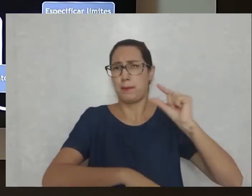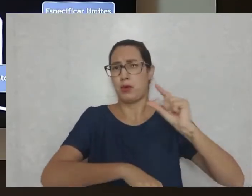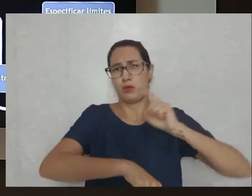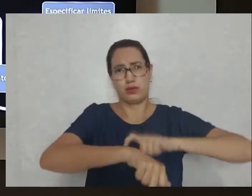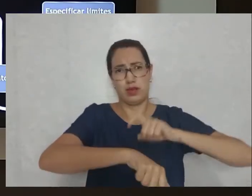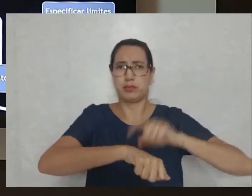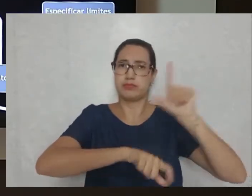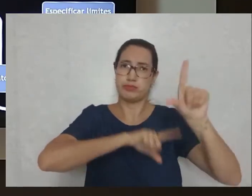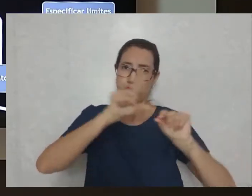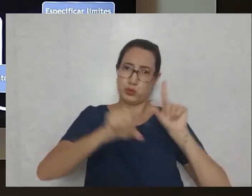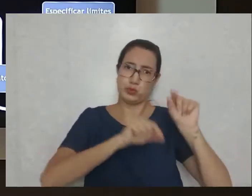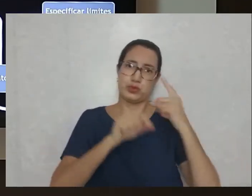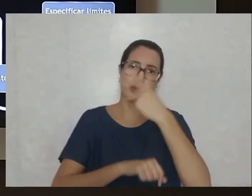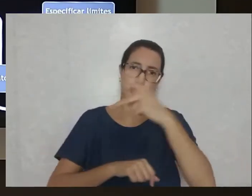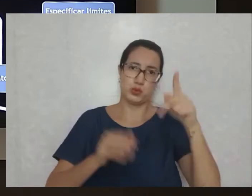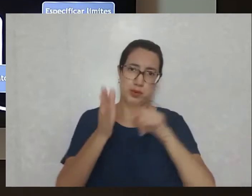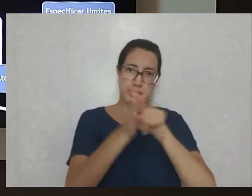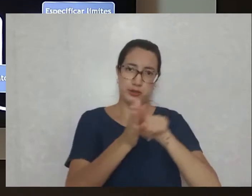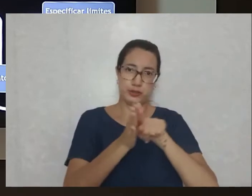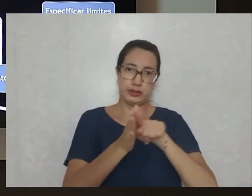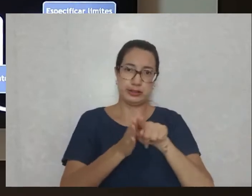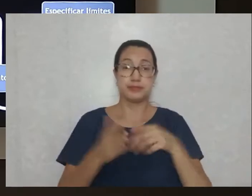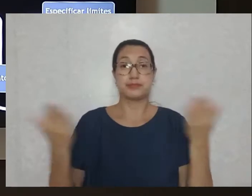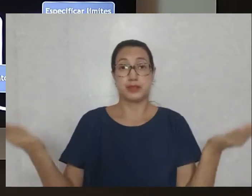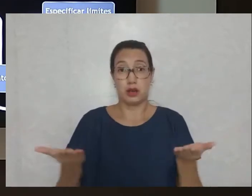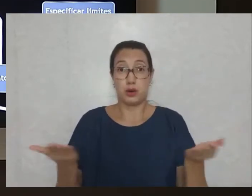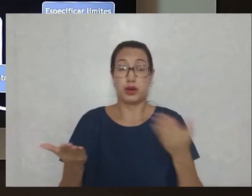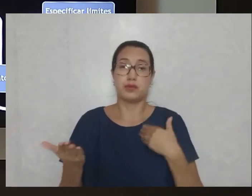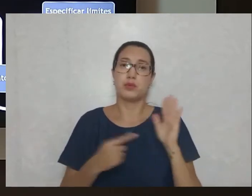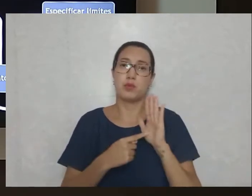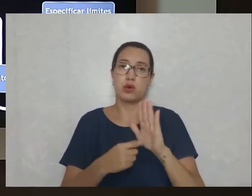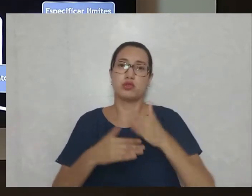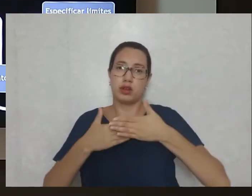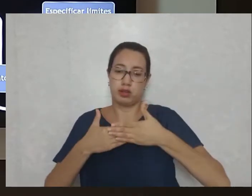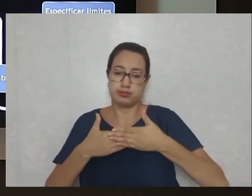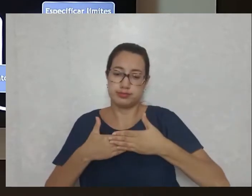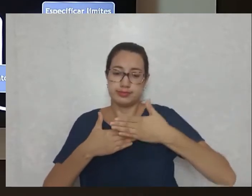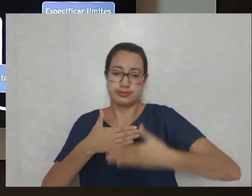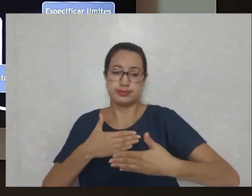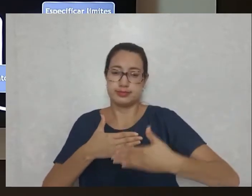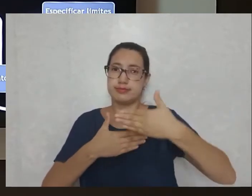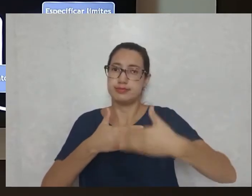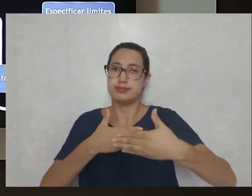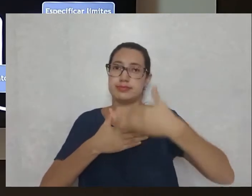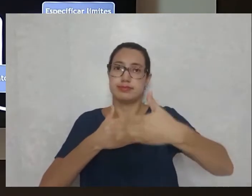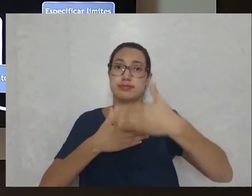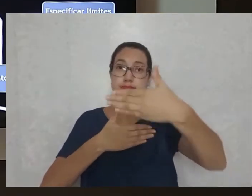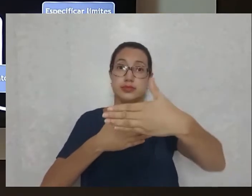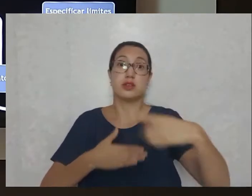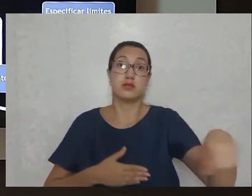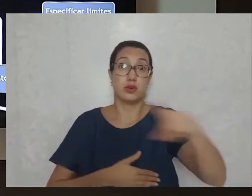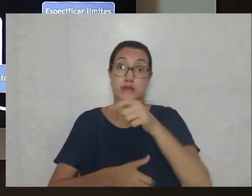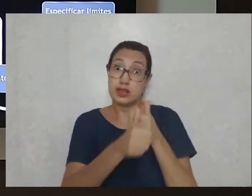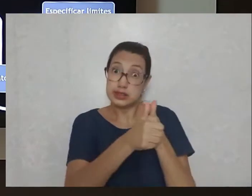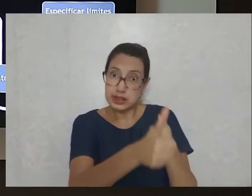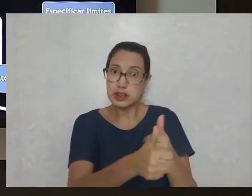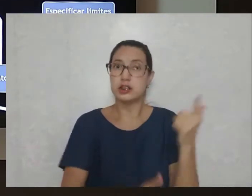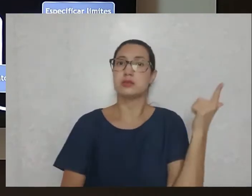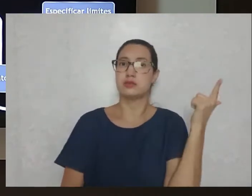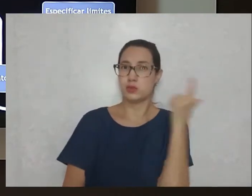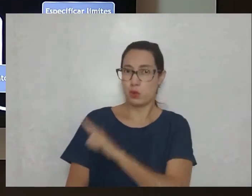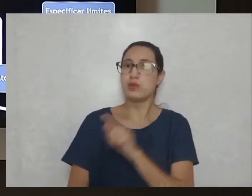ideia agora é que eu vou passar um exemplo de passo a passo, um exemplo de sistemática que se vocês seguirem, vocês no final vão ter realmente